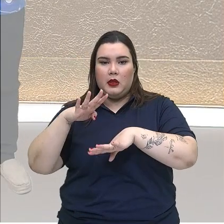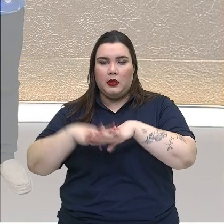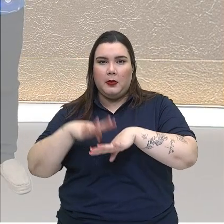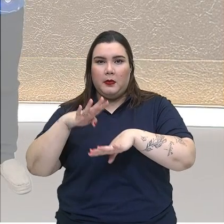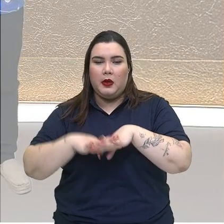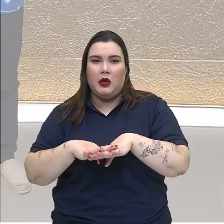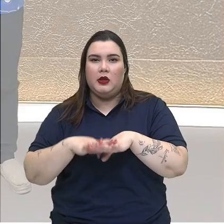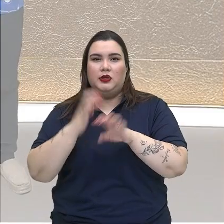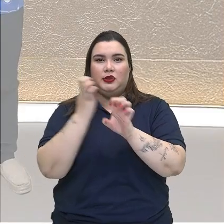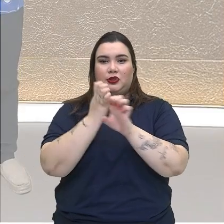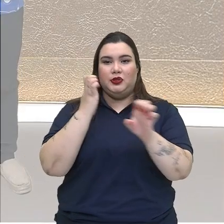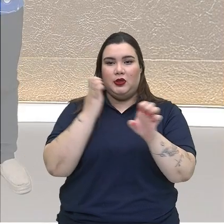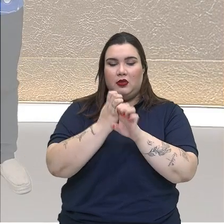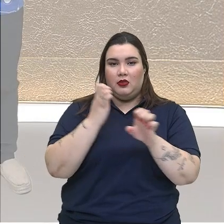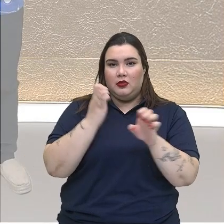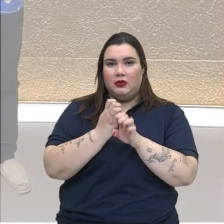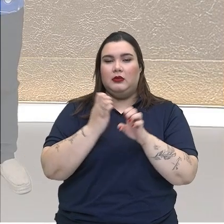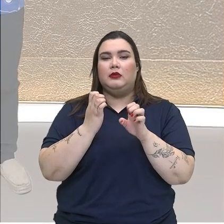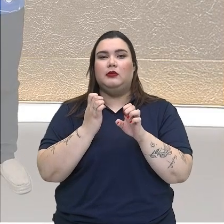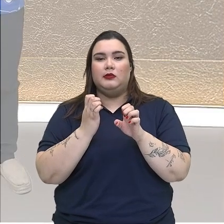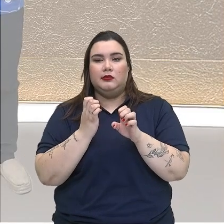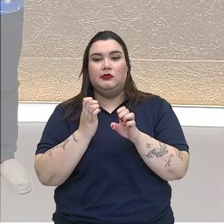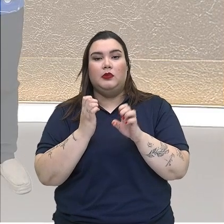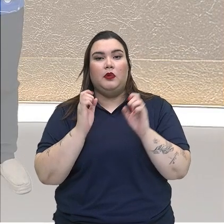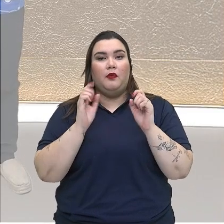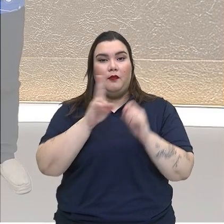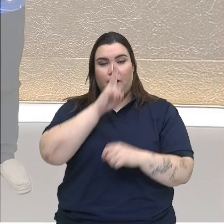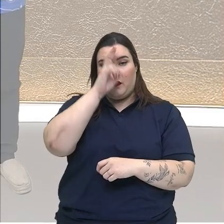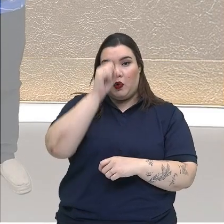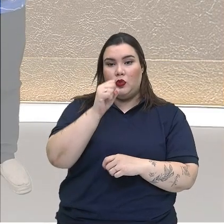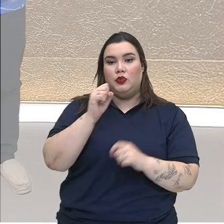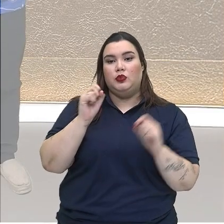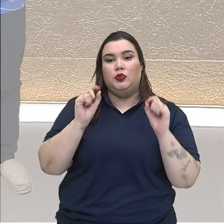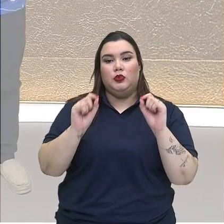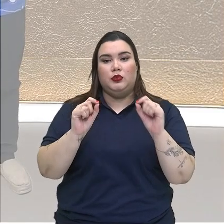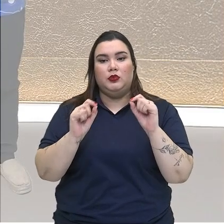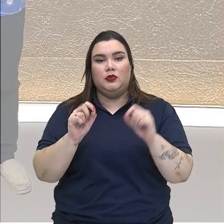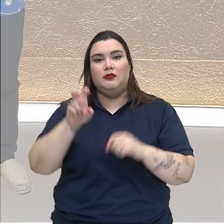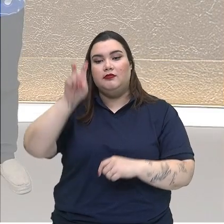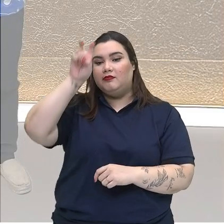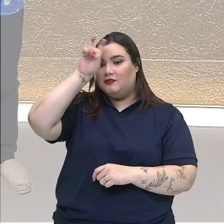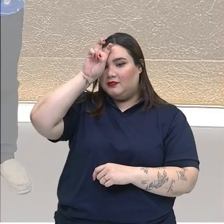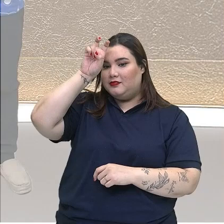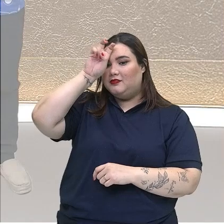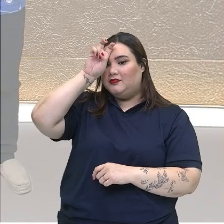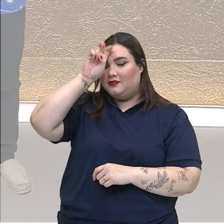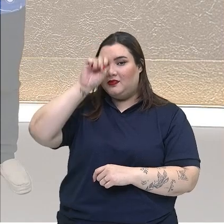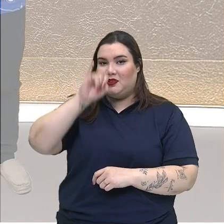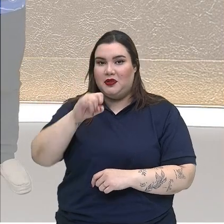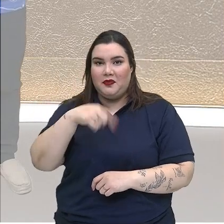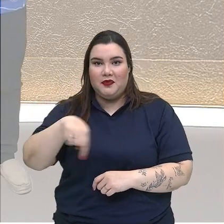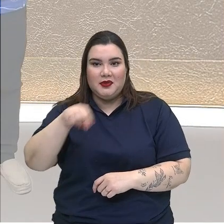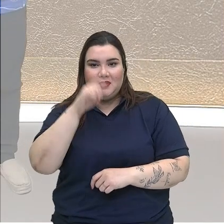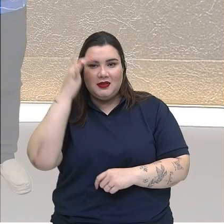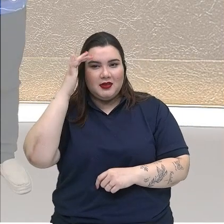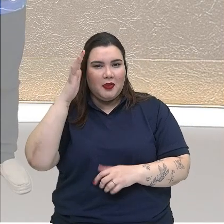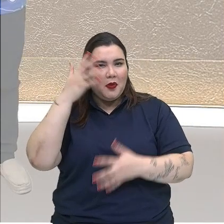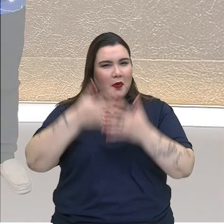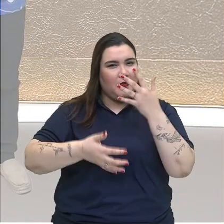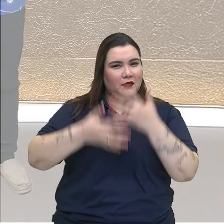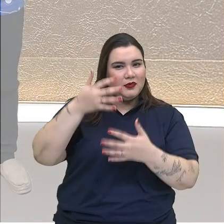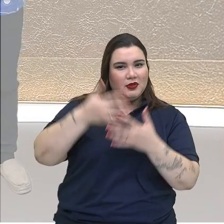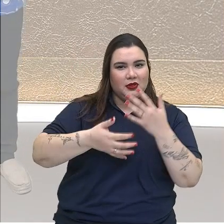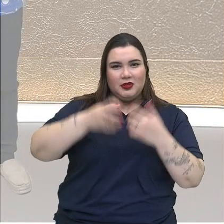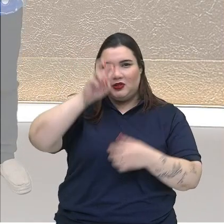astronomia e engenharia de modo muito forte, além daquelas que a gente citou? O Egito. Se você não sabia, se você ainda confundia pensando que o